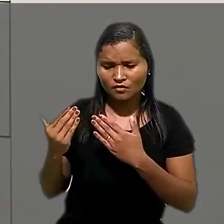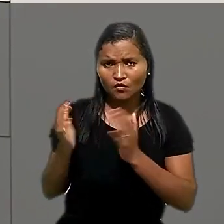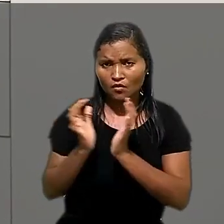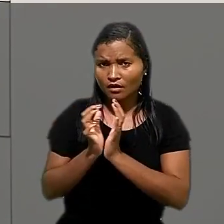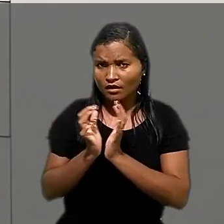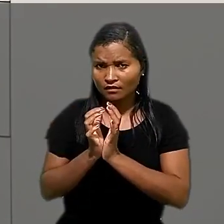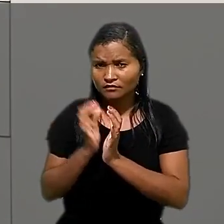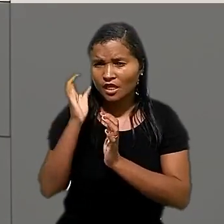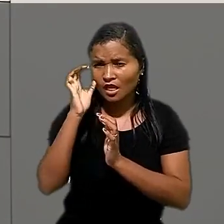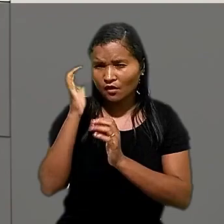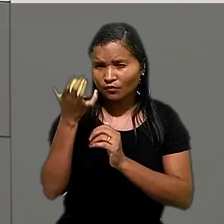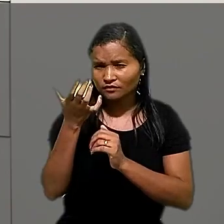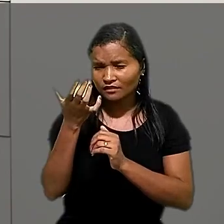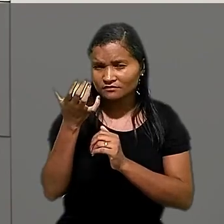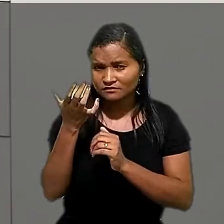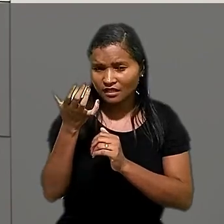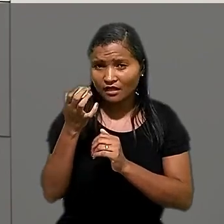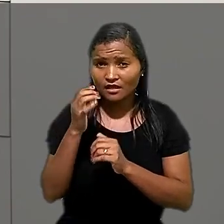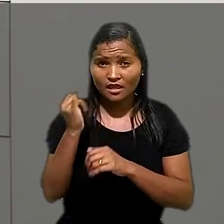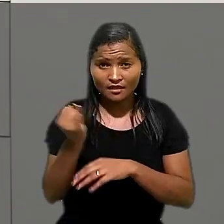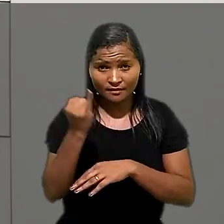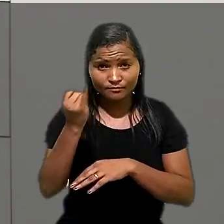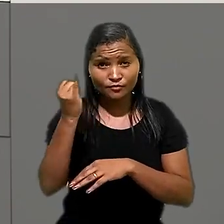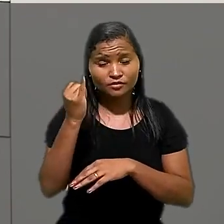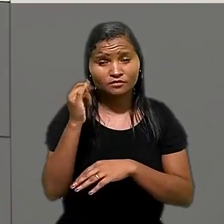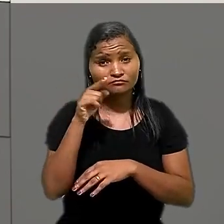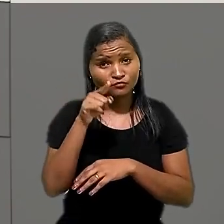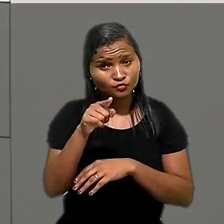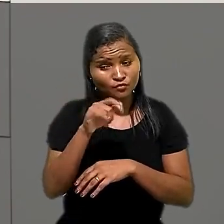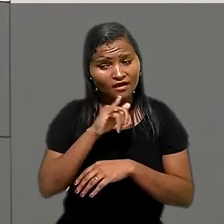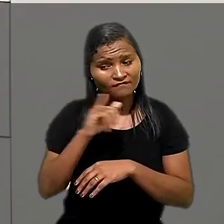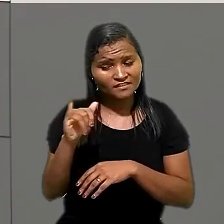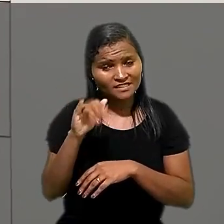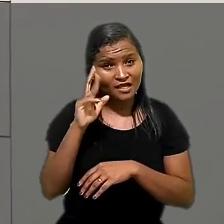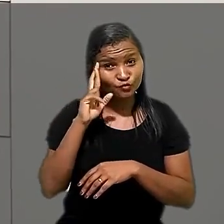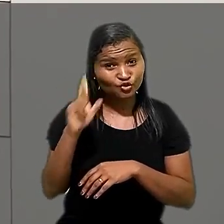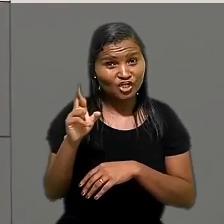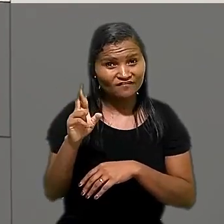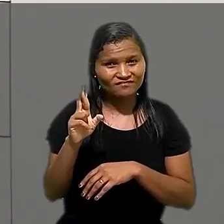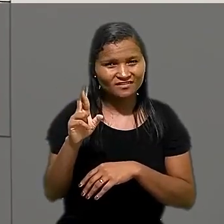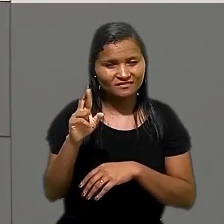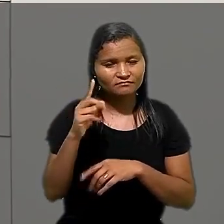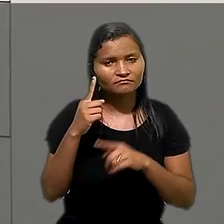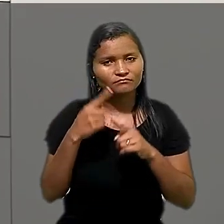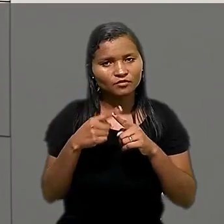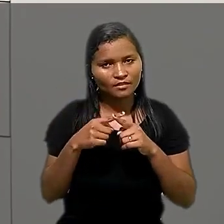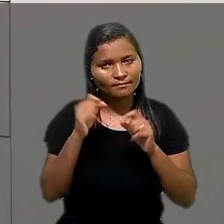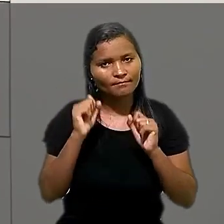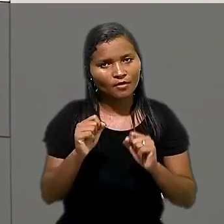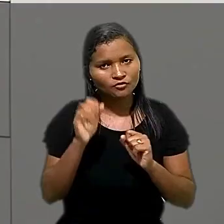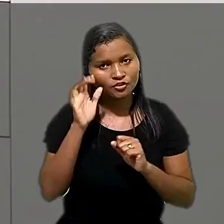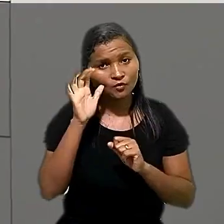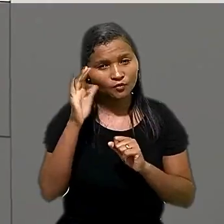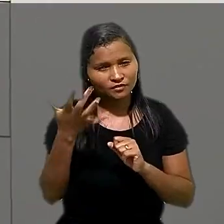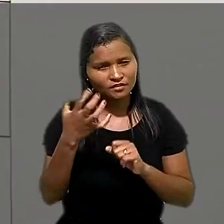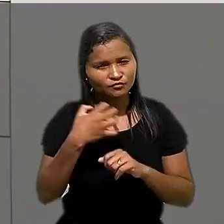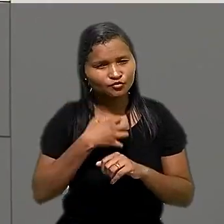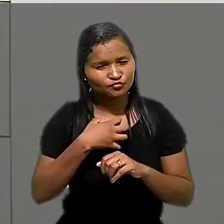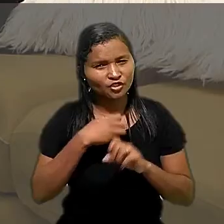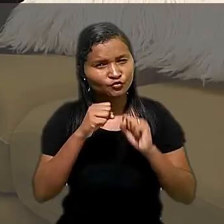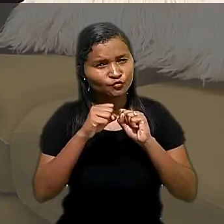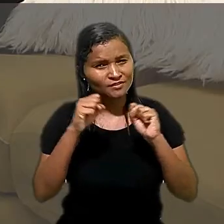e acaba acontecendo uma situação como essa é importante que você leve para sua chefia pois isso pode estar acontecendo de forma